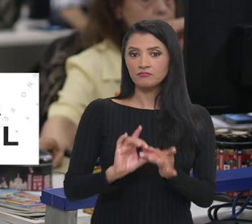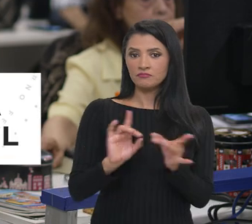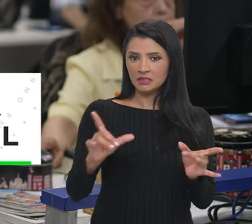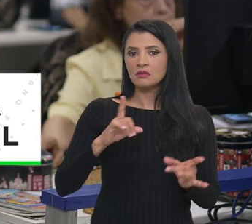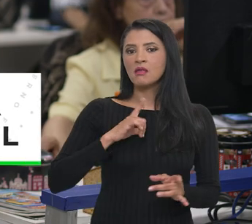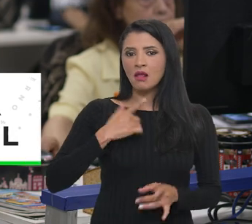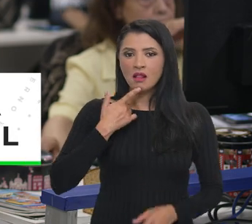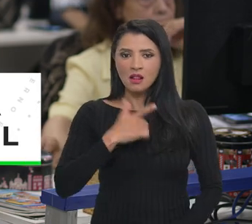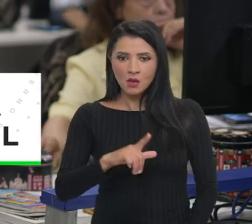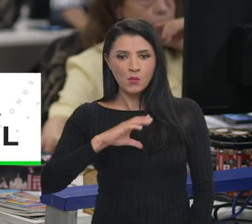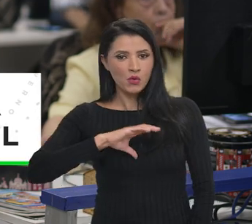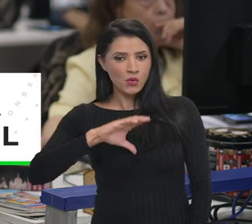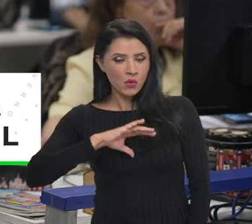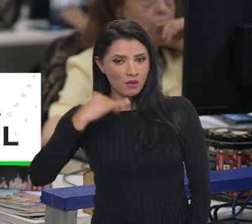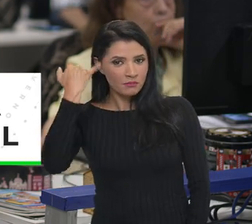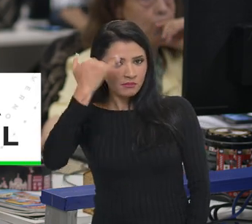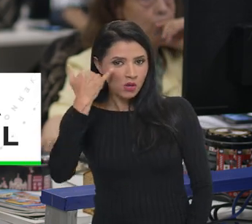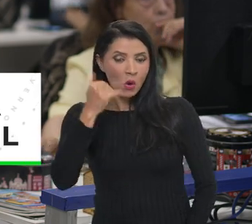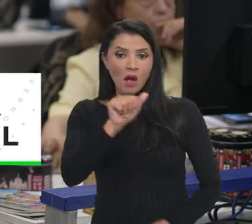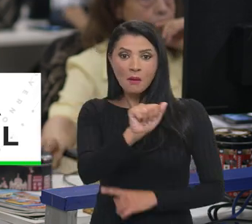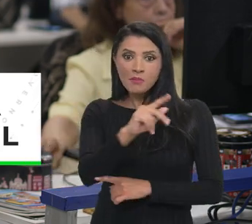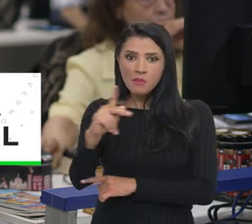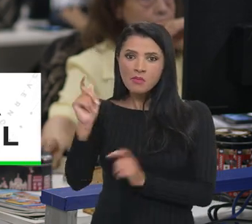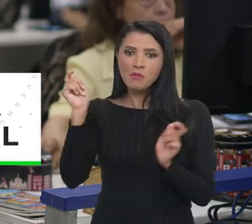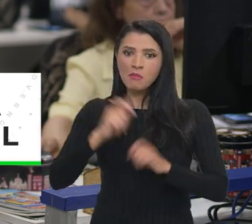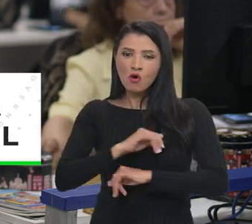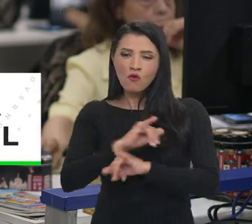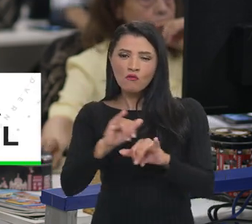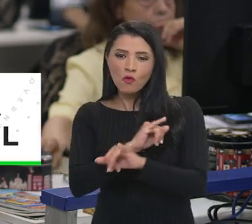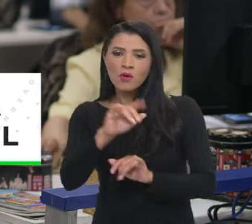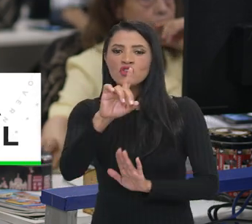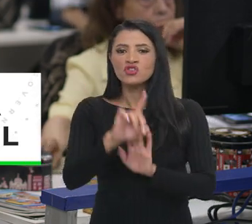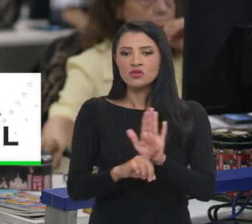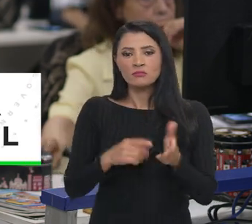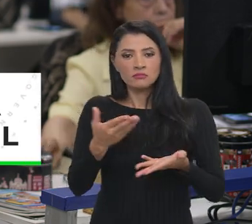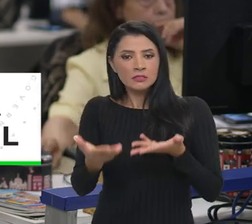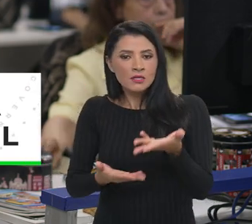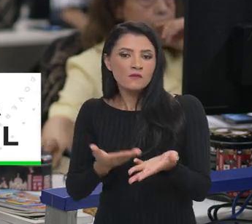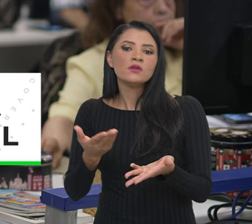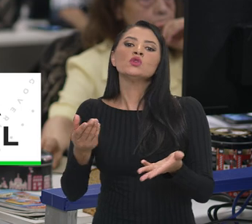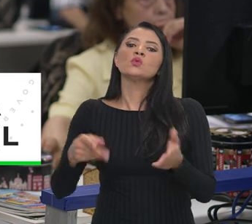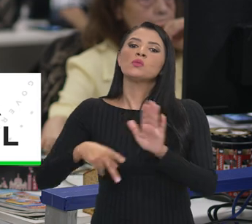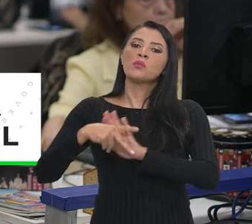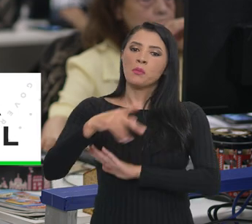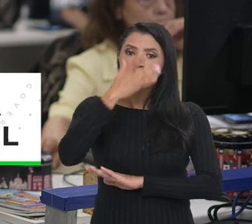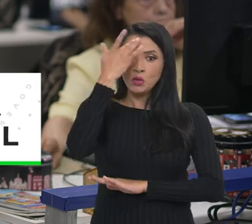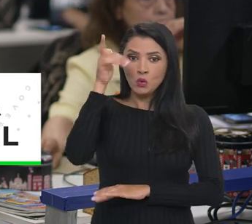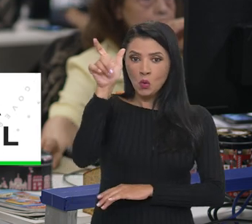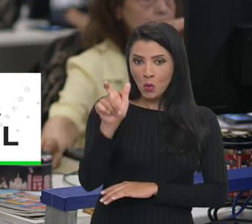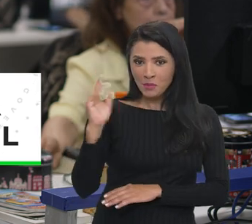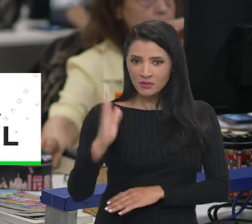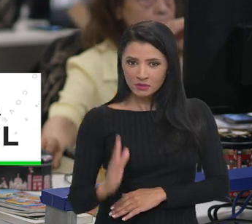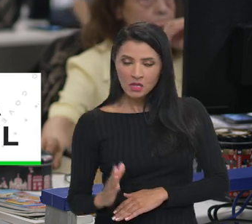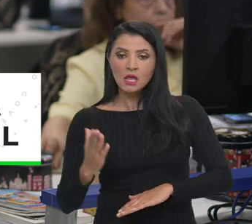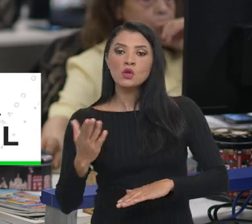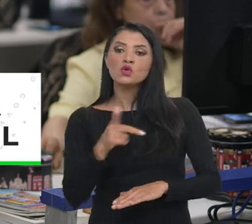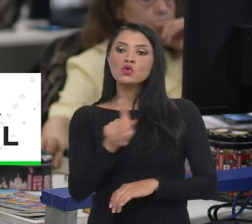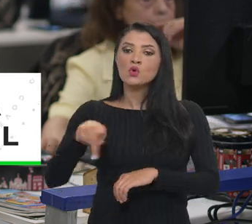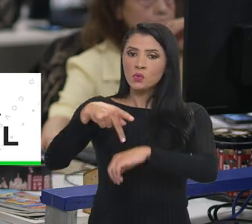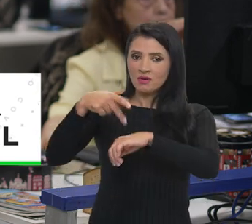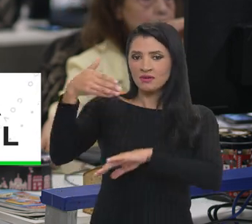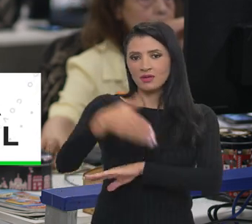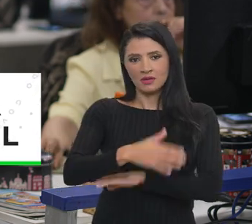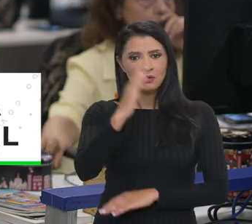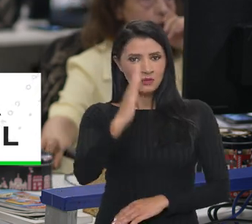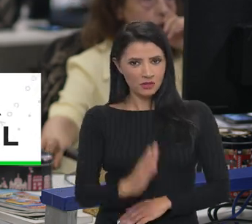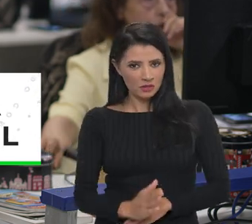Está disponível em português e espanhol um aplicativo capaz de informar sobre direitos e serviços disponíveis para brasileiros e